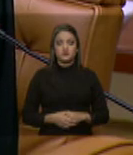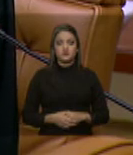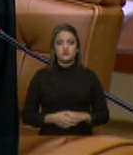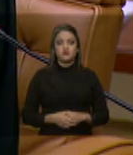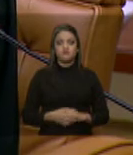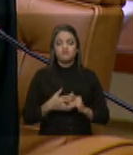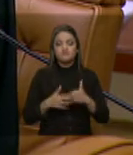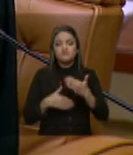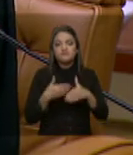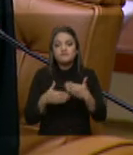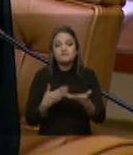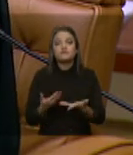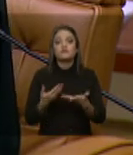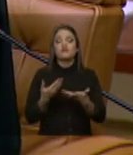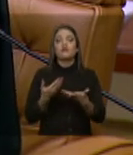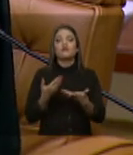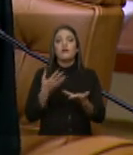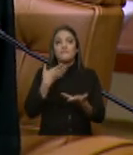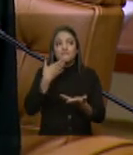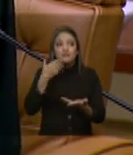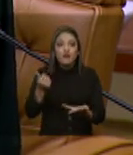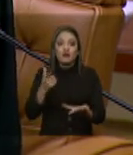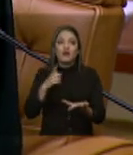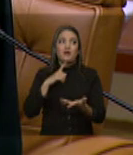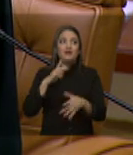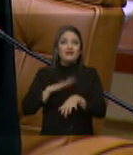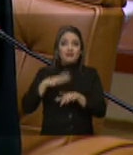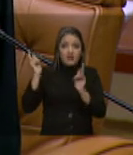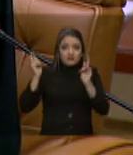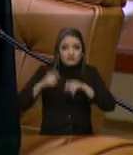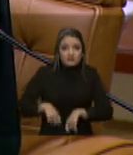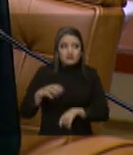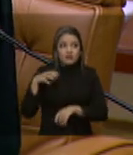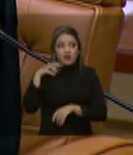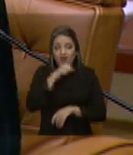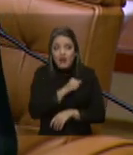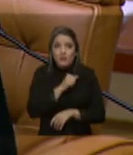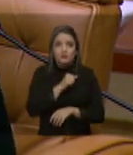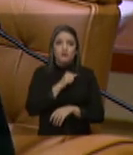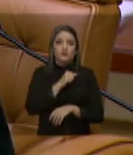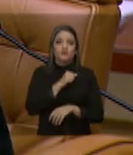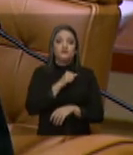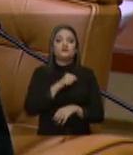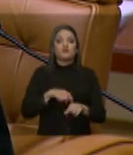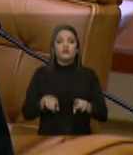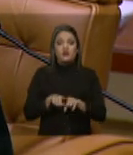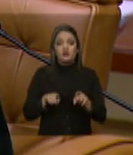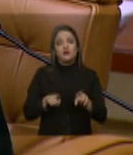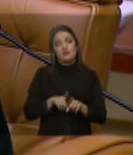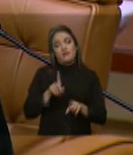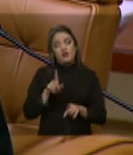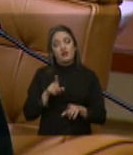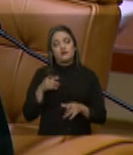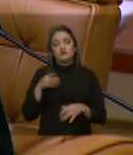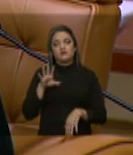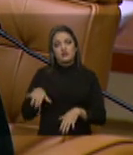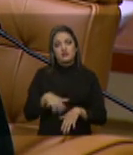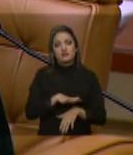de poder tornar mais eficiente o princípio da eficiência é também aplicável é a